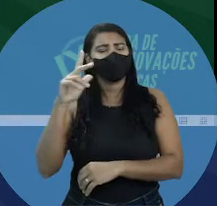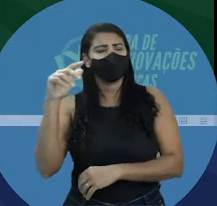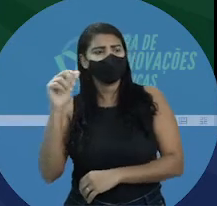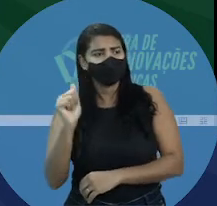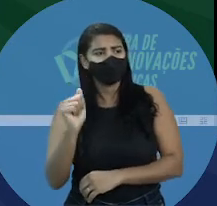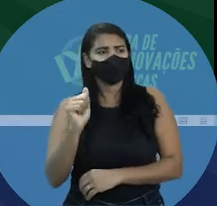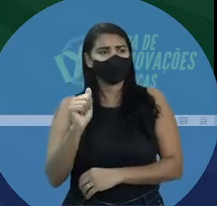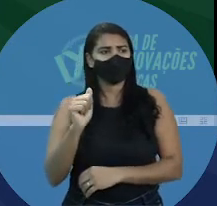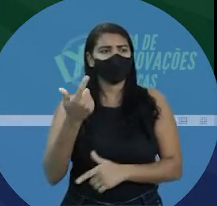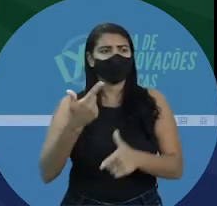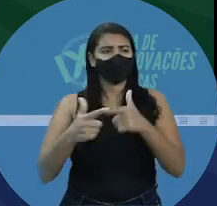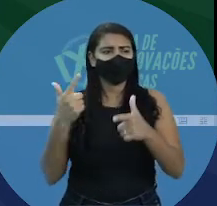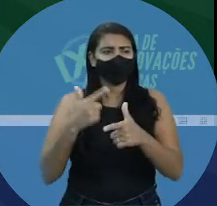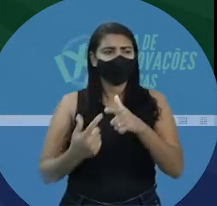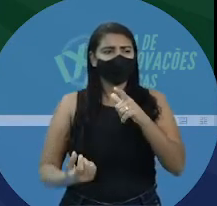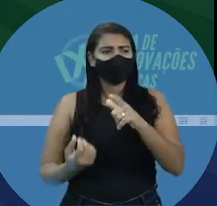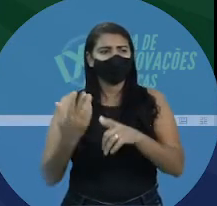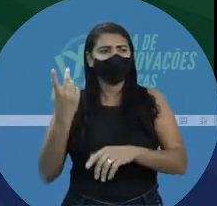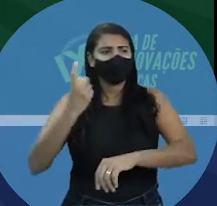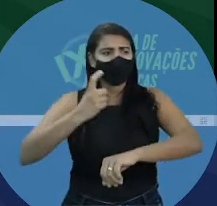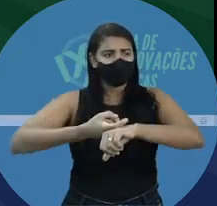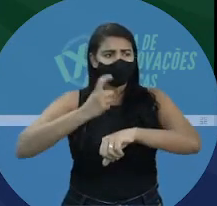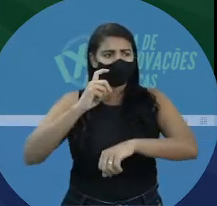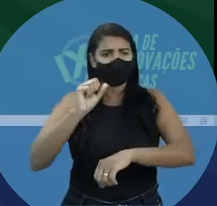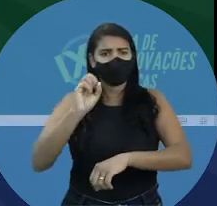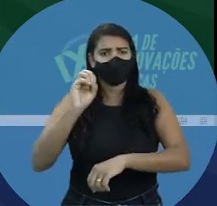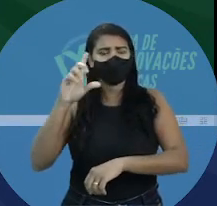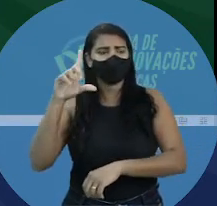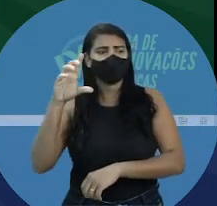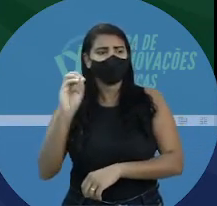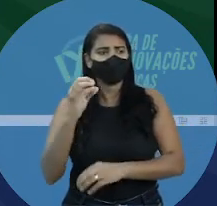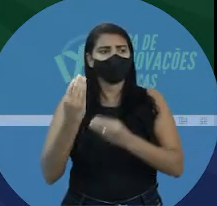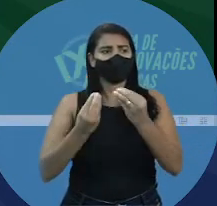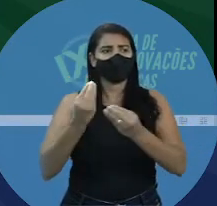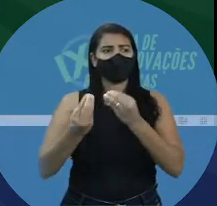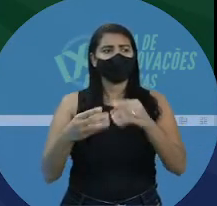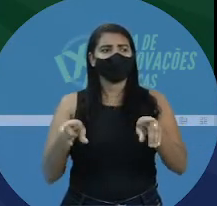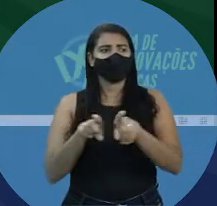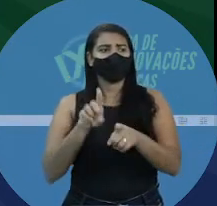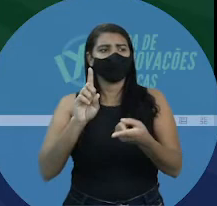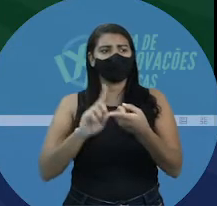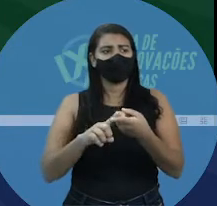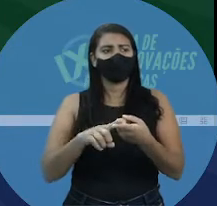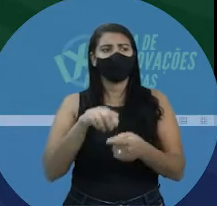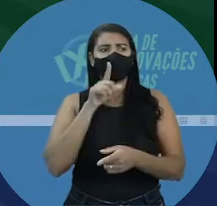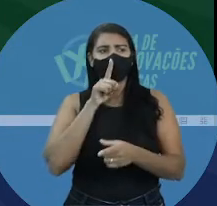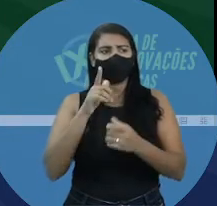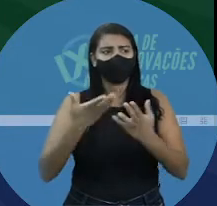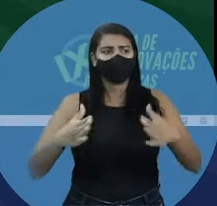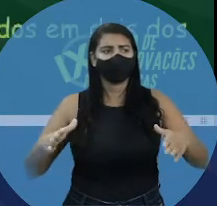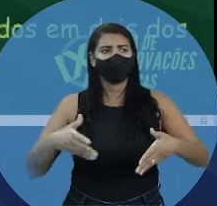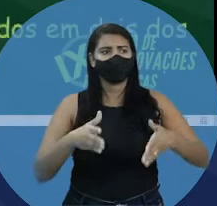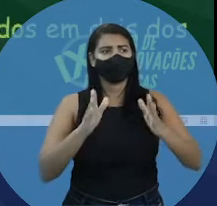diversos problemas, tanto no solo, como também nas águas. Pode